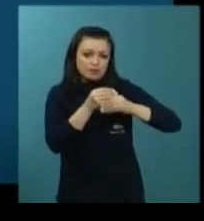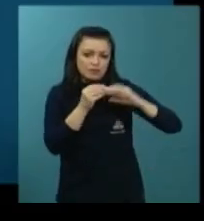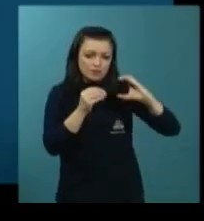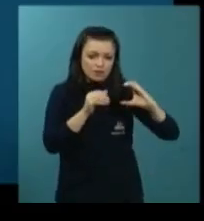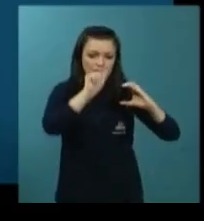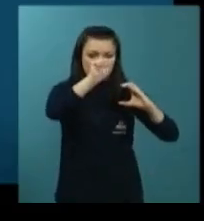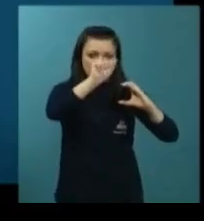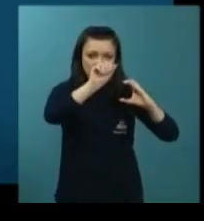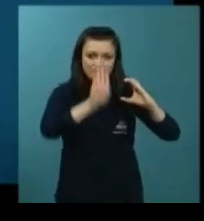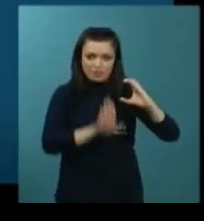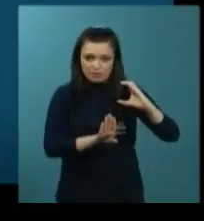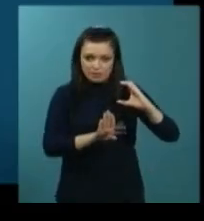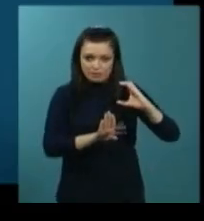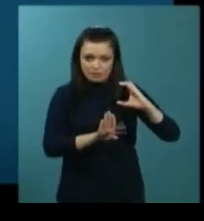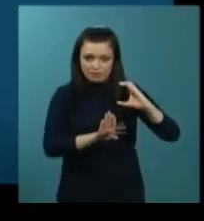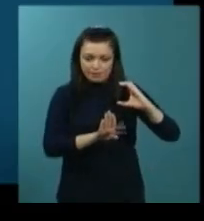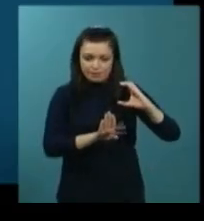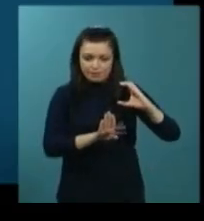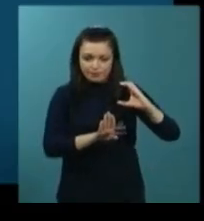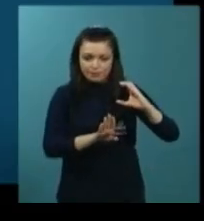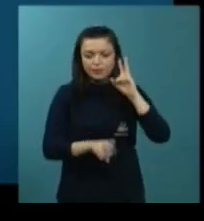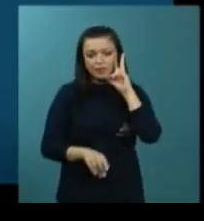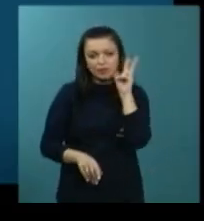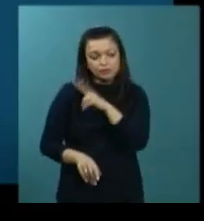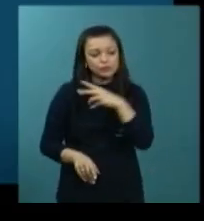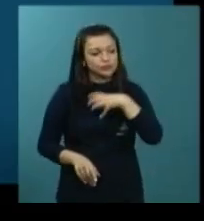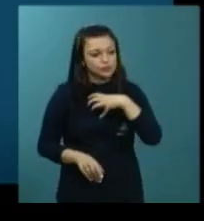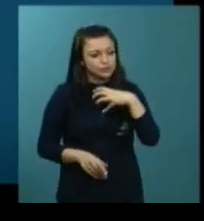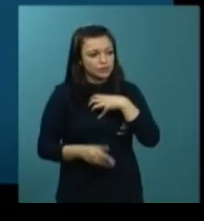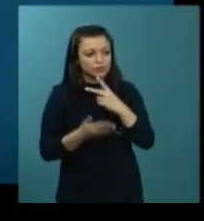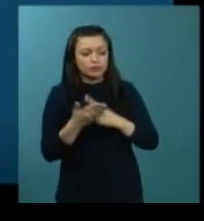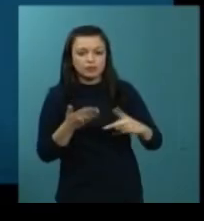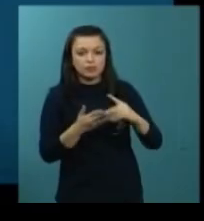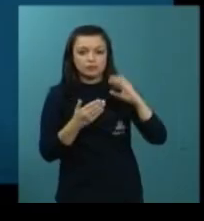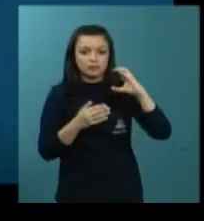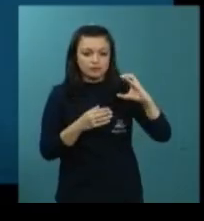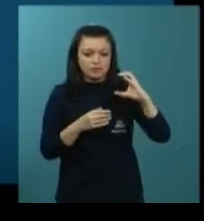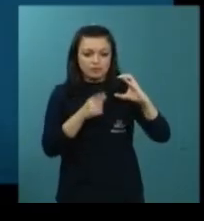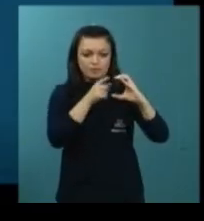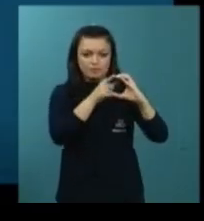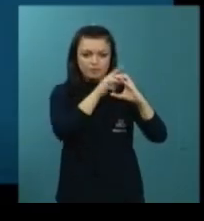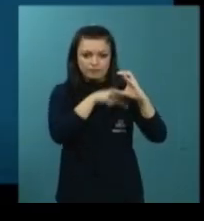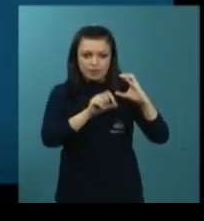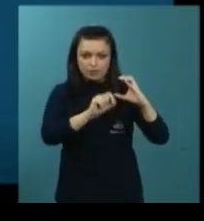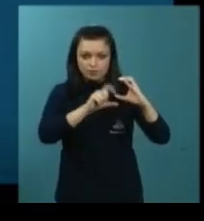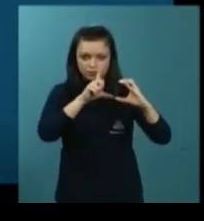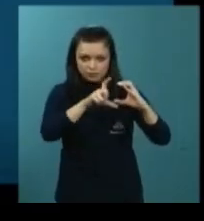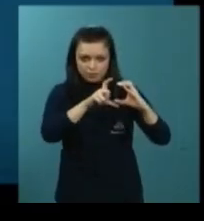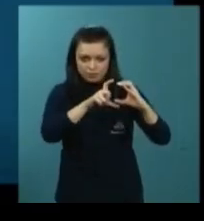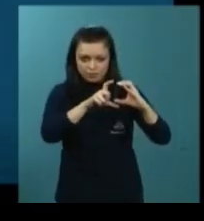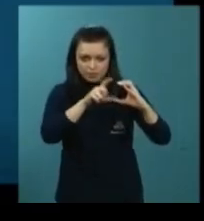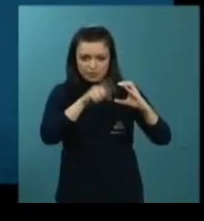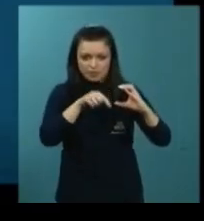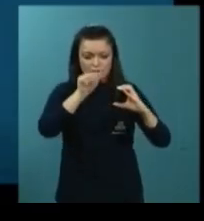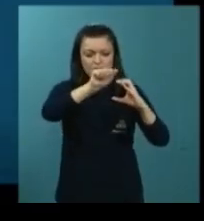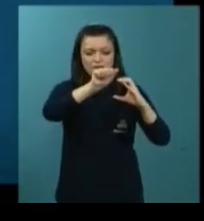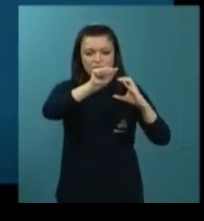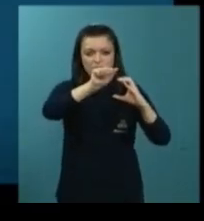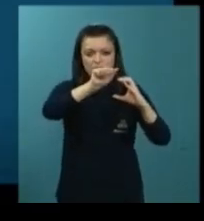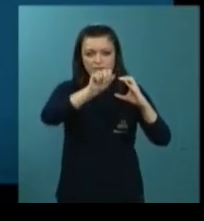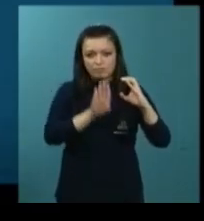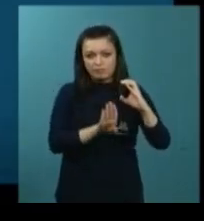A em relação a B, nós representamos por um C maiúsculo, colocamos o A